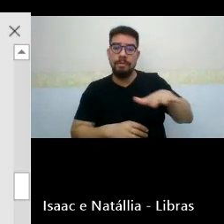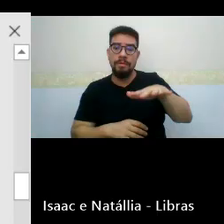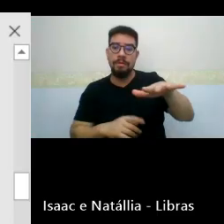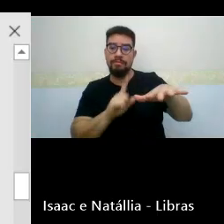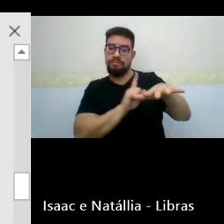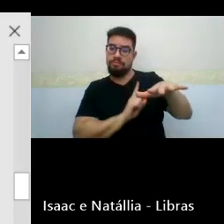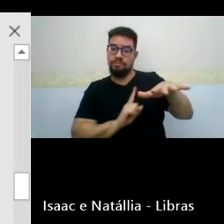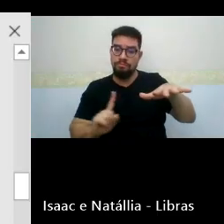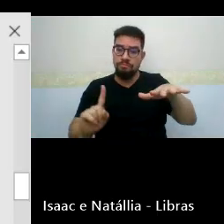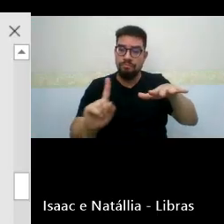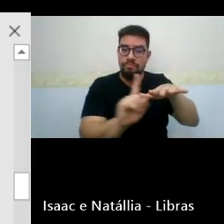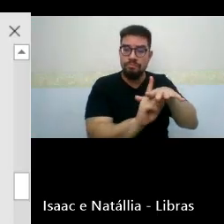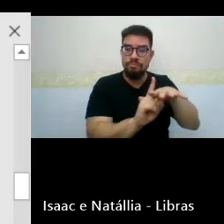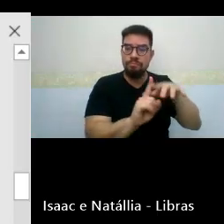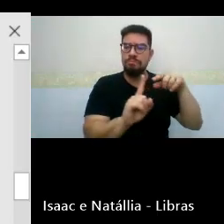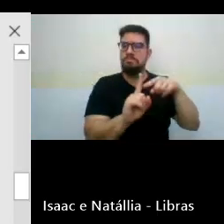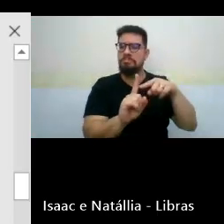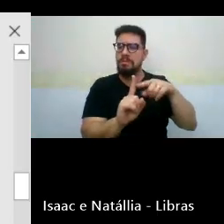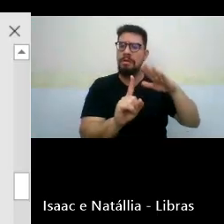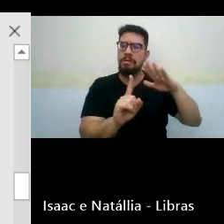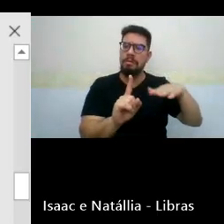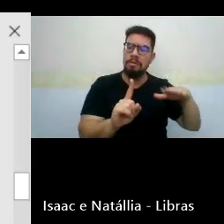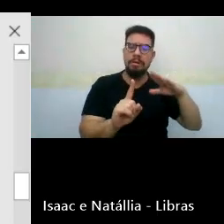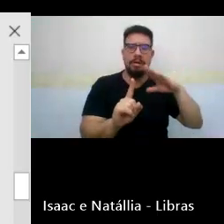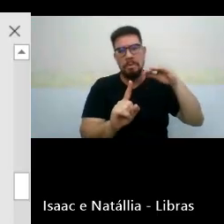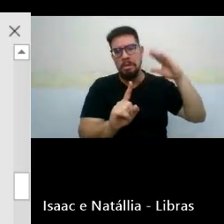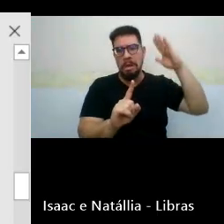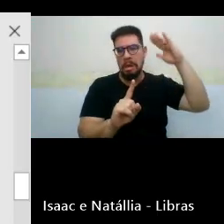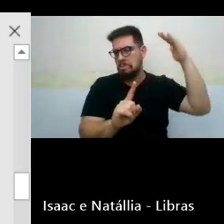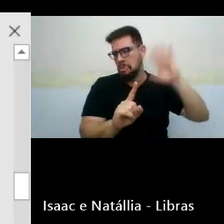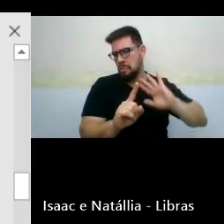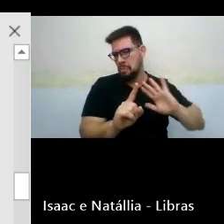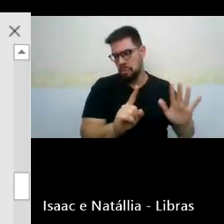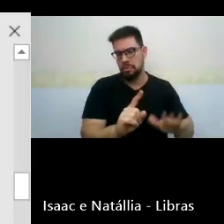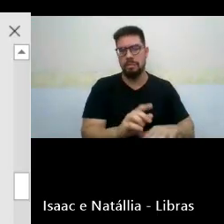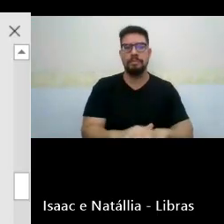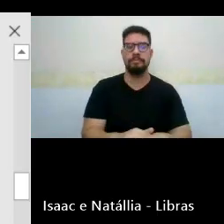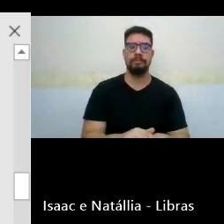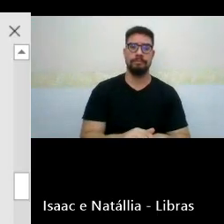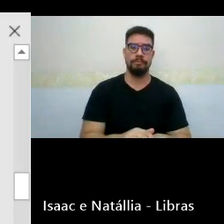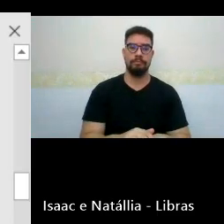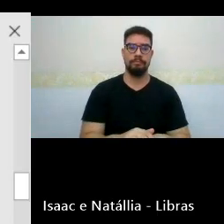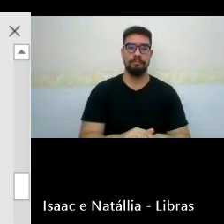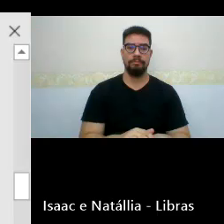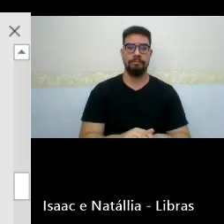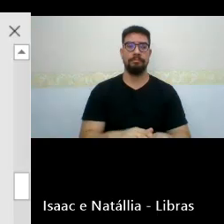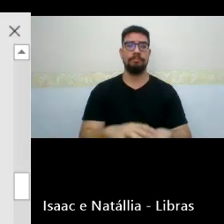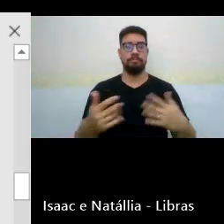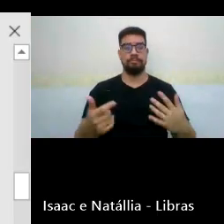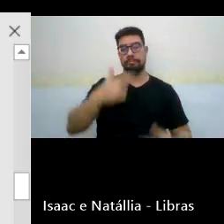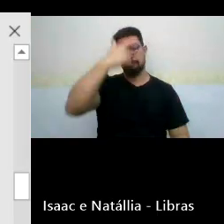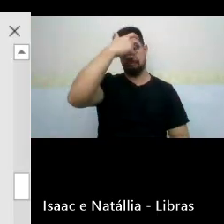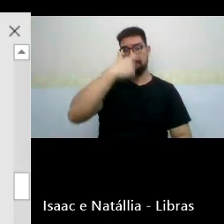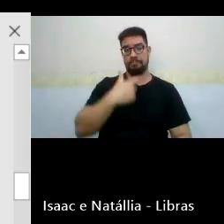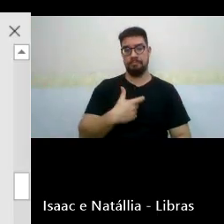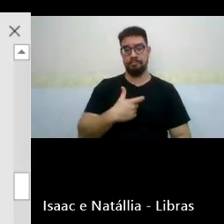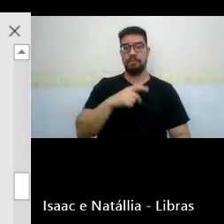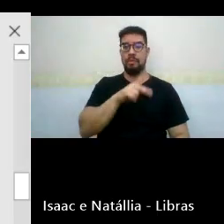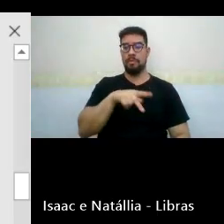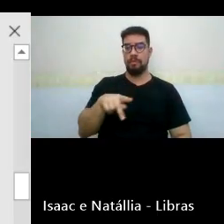adulto, tá? Item 2. É importante para o educador refletir sobre o processo de aquisição